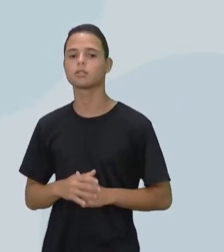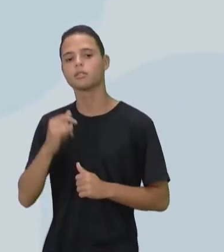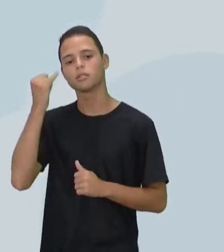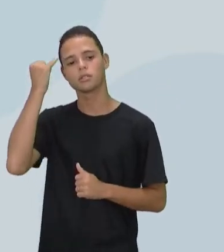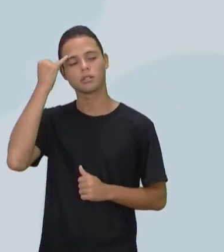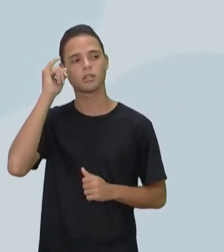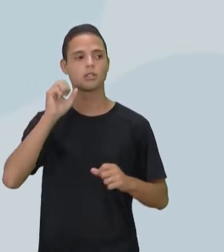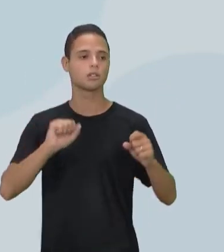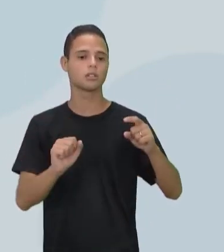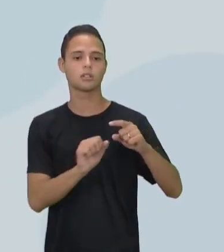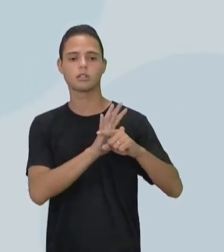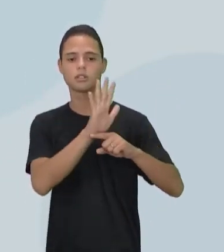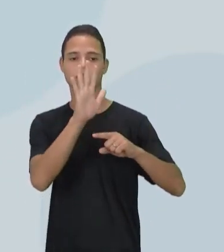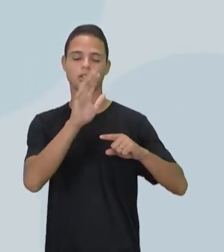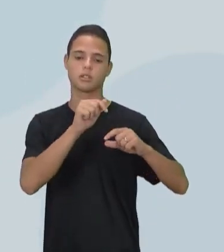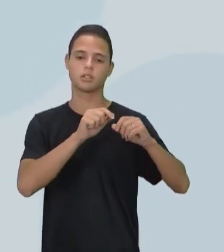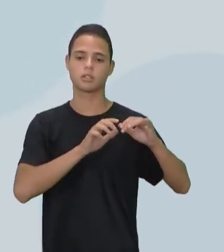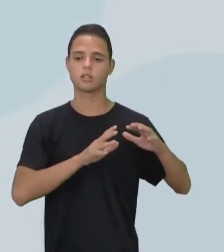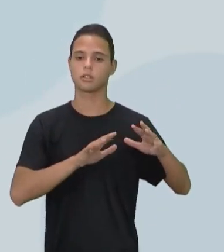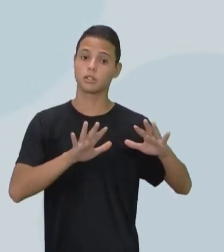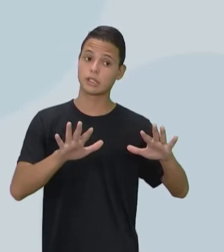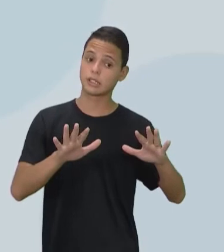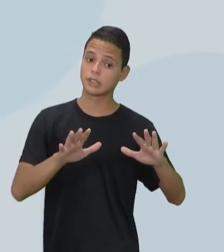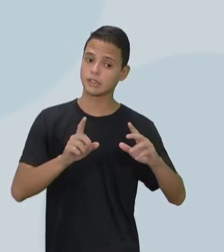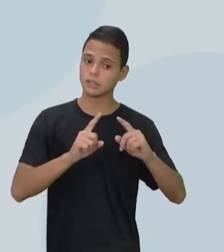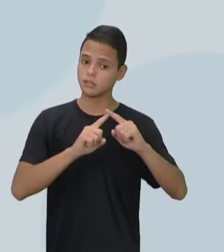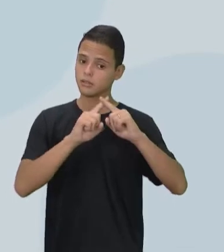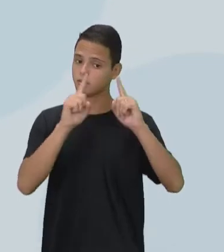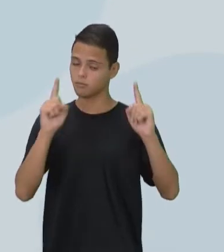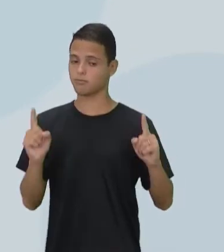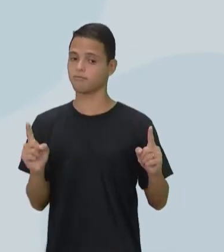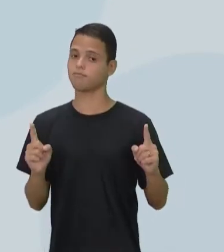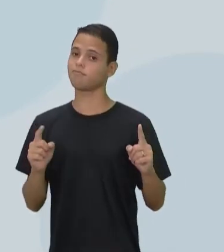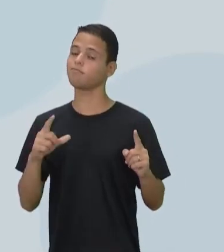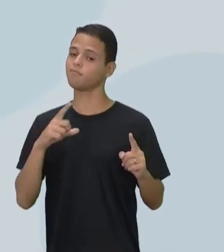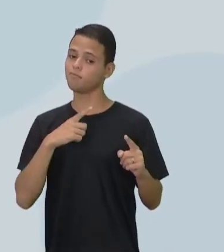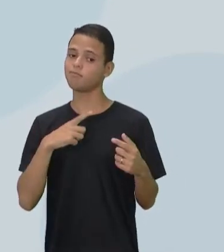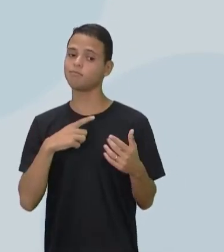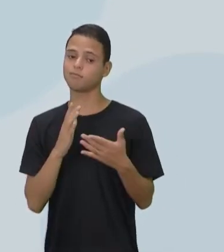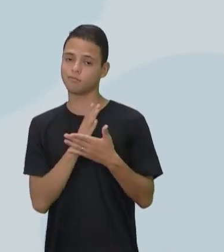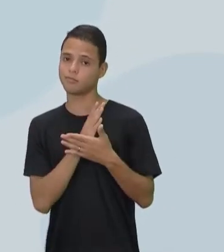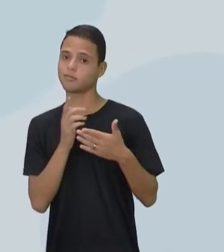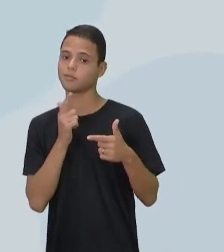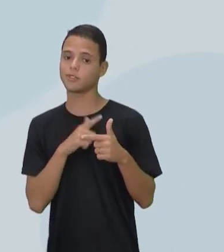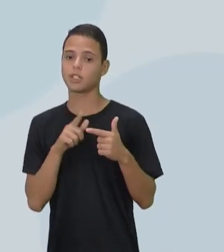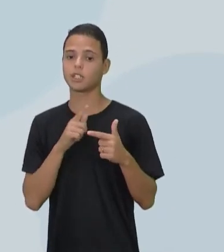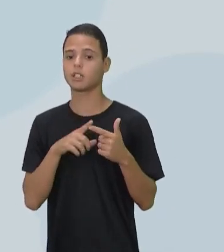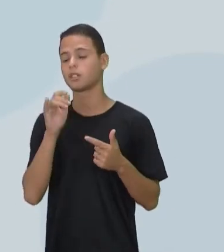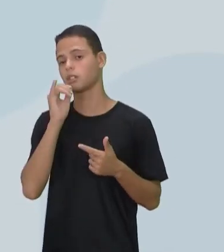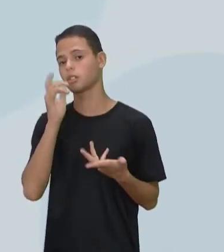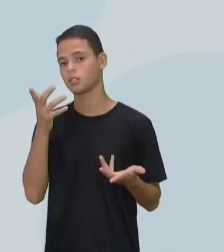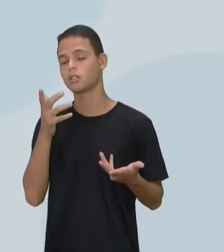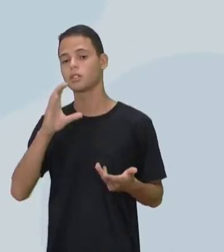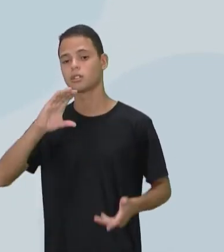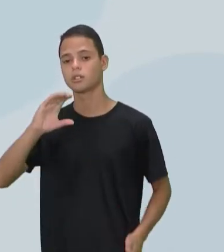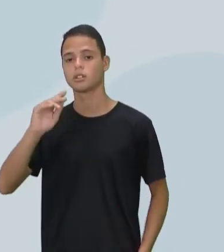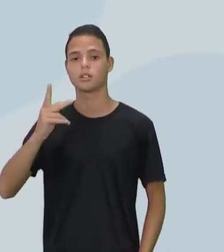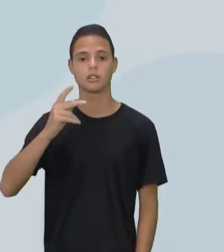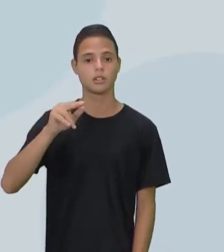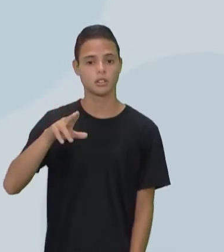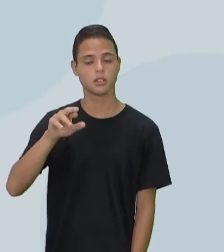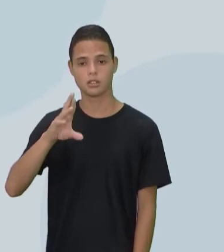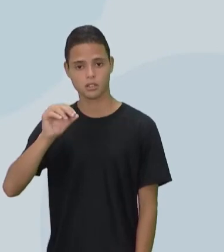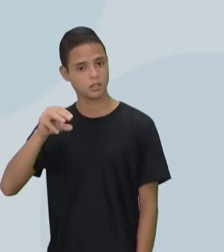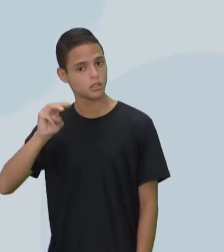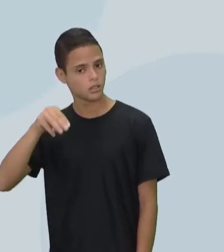propagação dos gases. Mas tem alguns problemas. O chão fica como? O chorume ainda está indo, está descendo para o